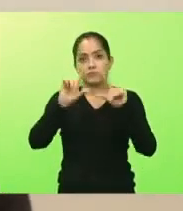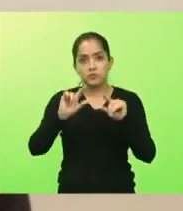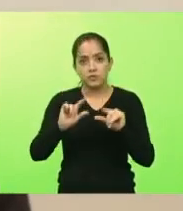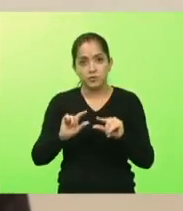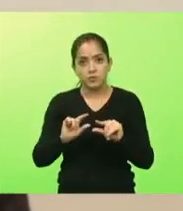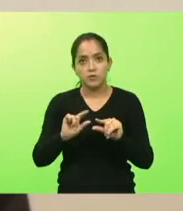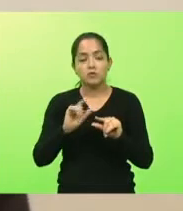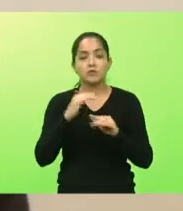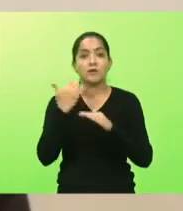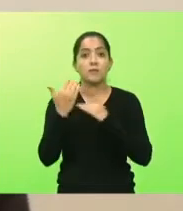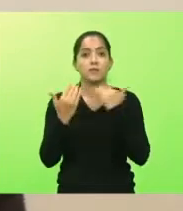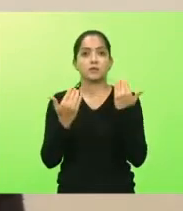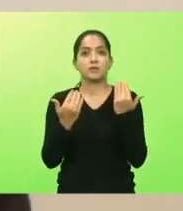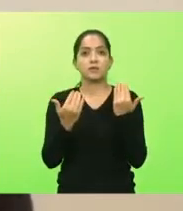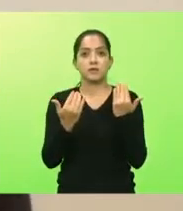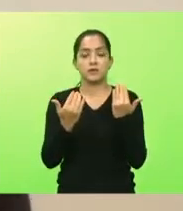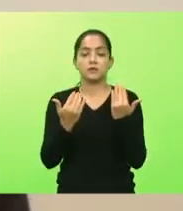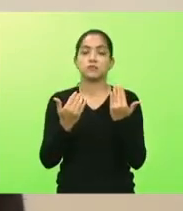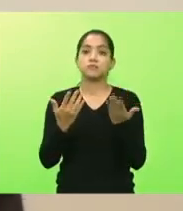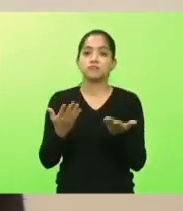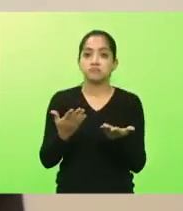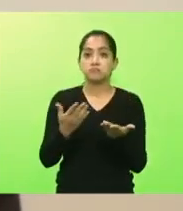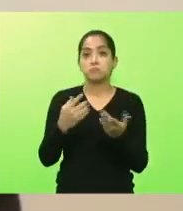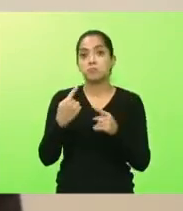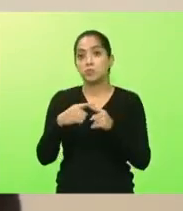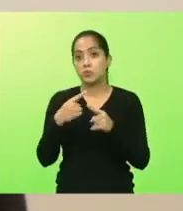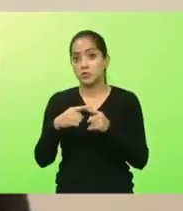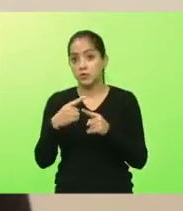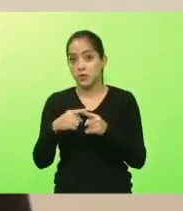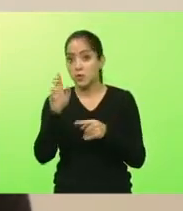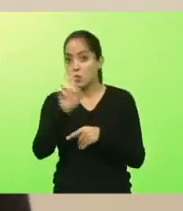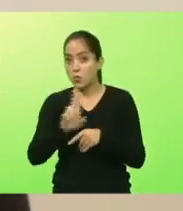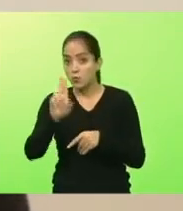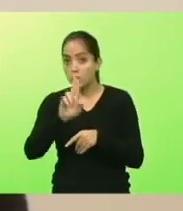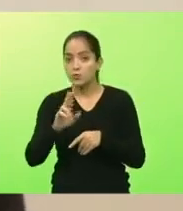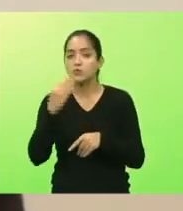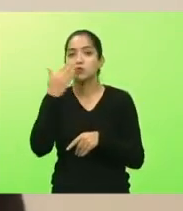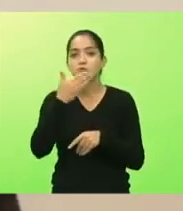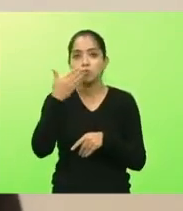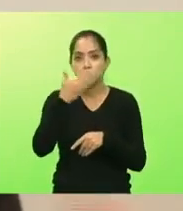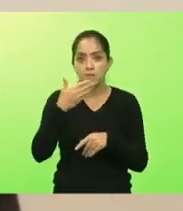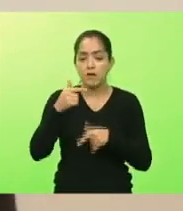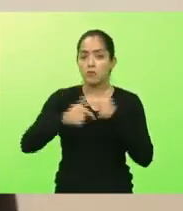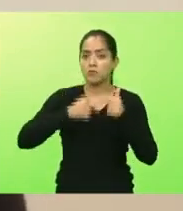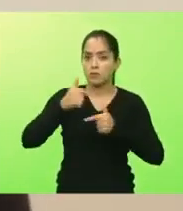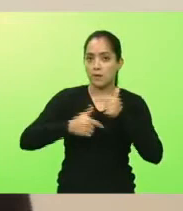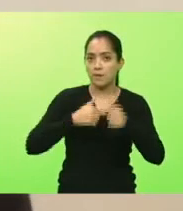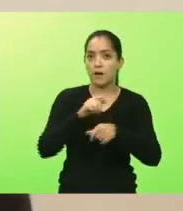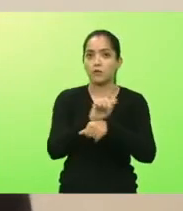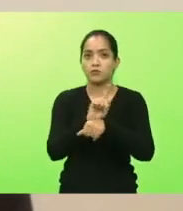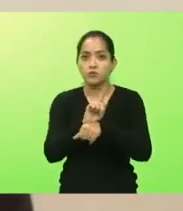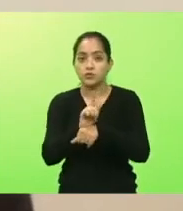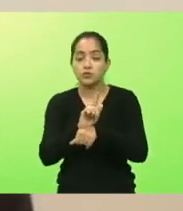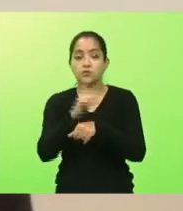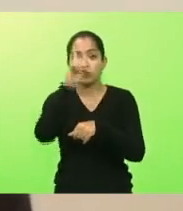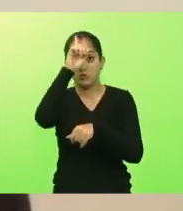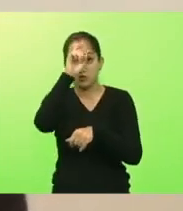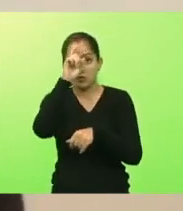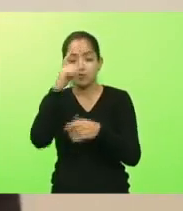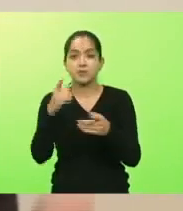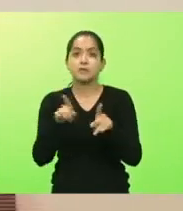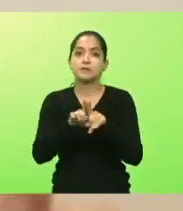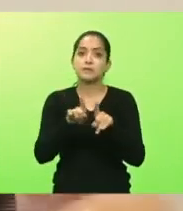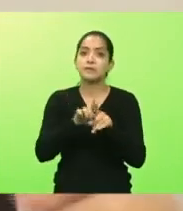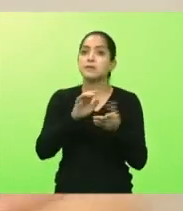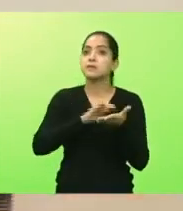acredito também ao bom uso do mel e ao trabalho que está sendo feito por todos os gestores de hospitais e também da Secretaria de